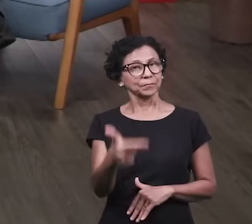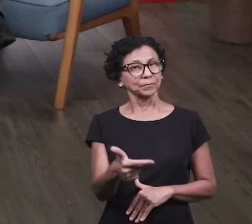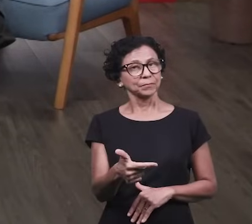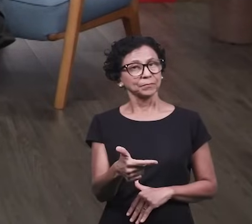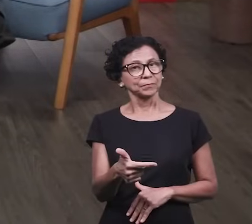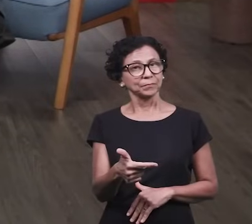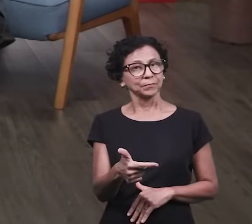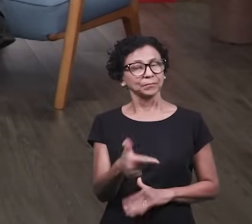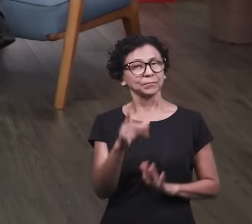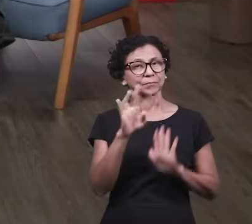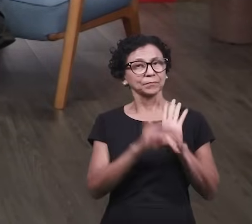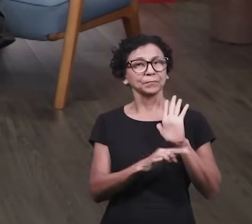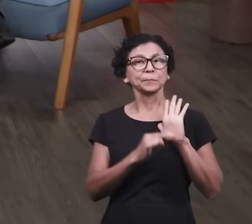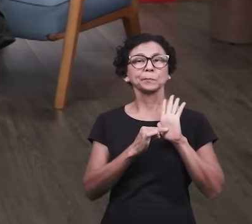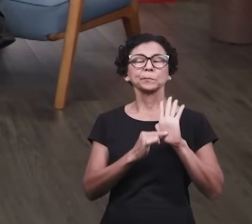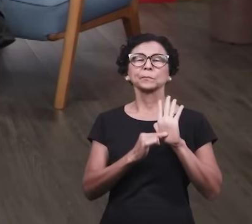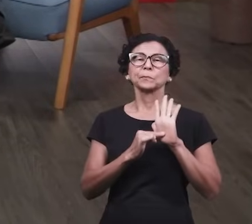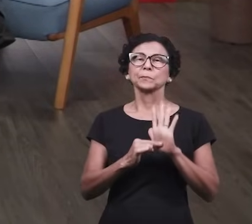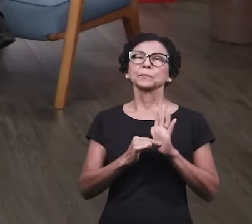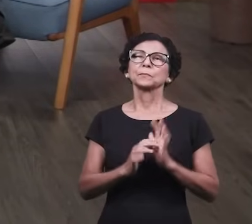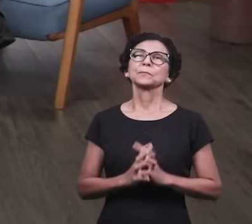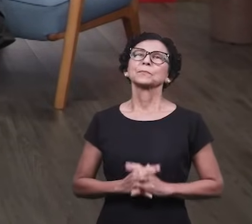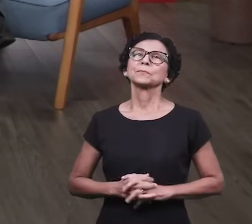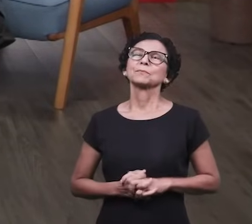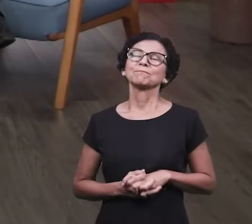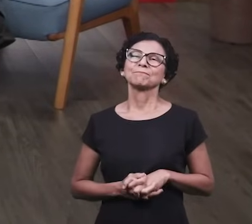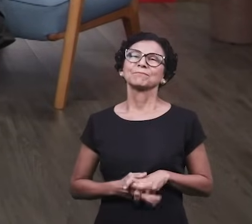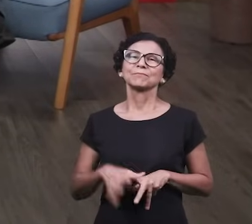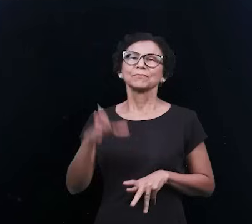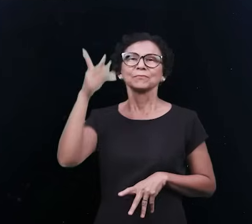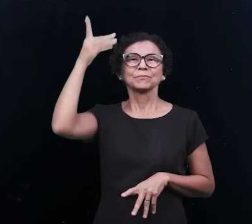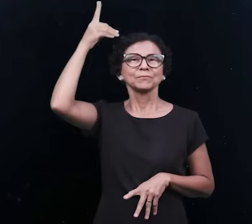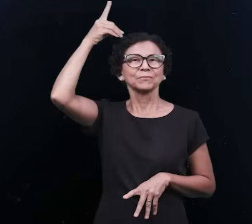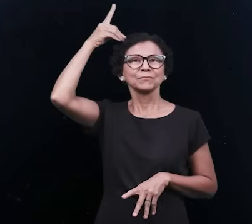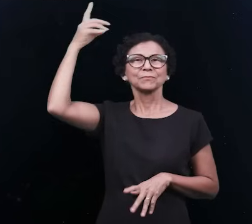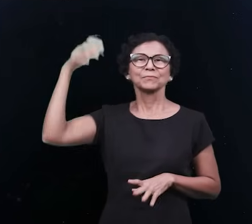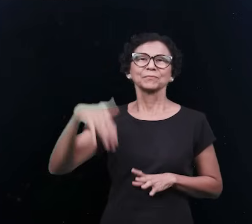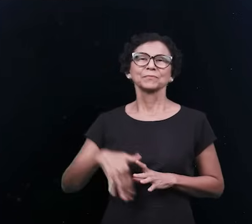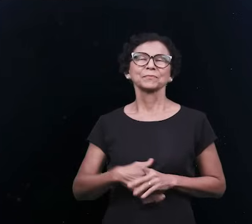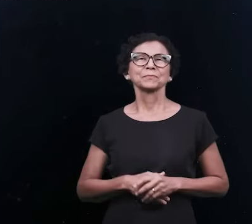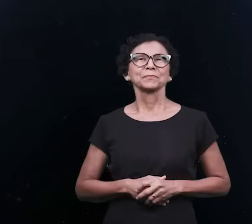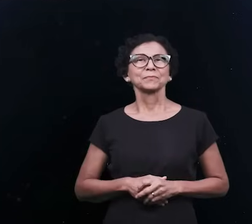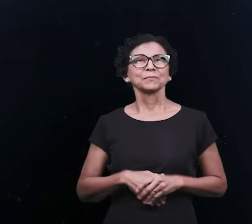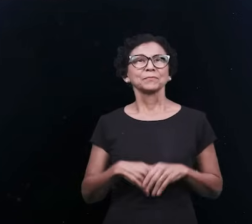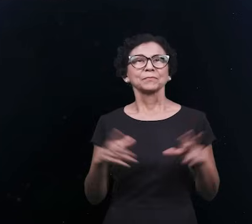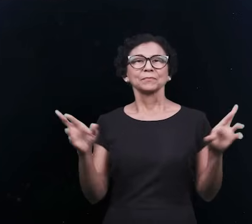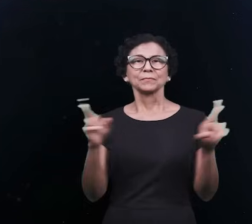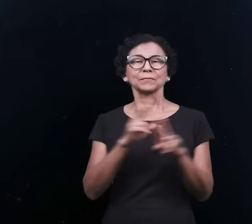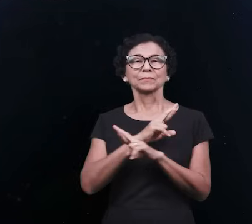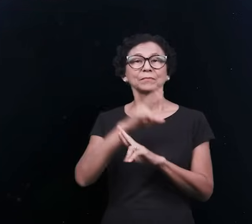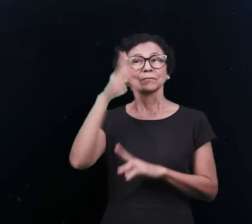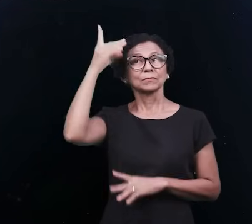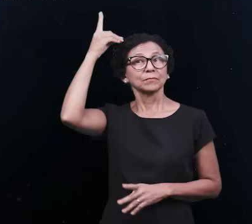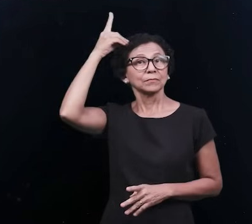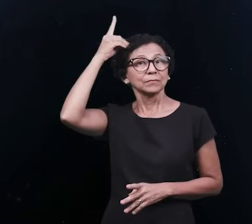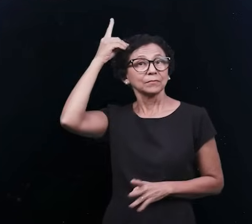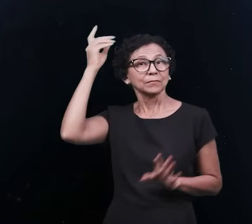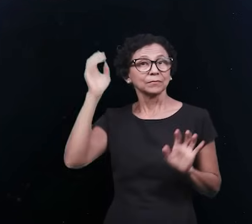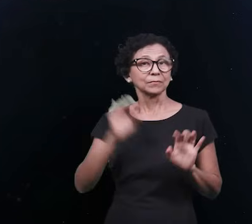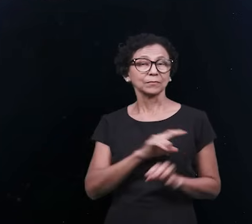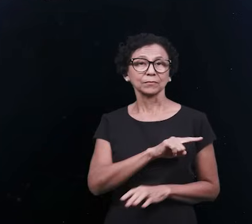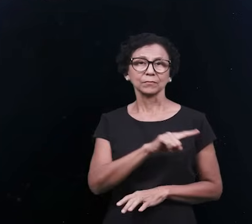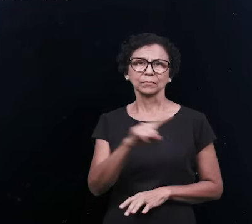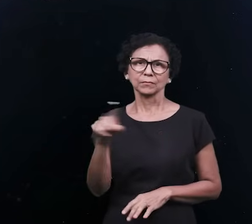2. Esse texto diz assim, o seguinte, nos fala acerca dos dons espirituais. Acerca dos dons espirituais, não